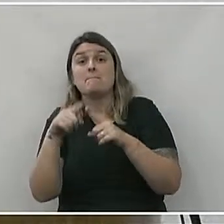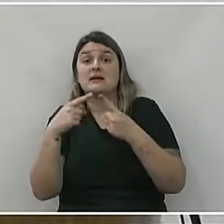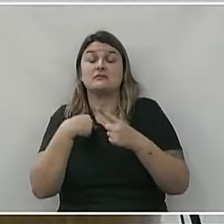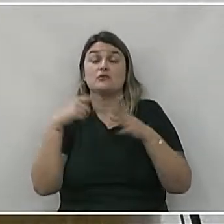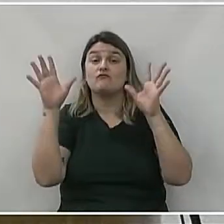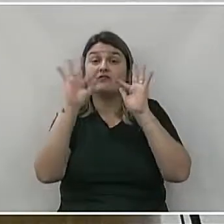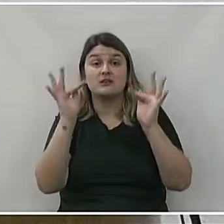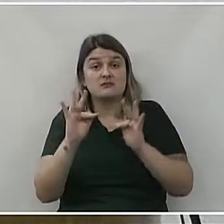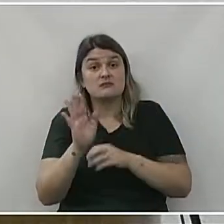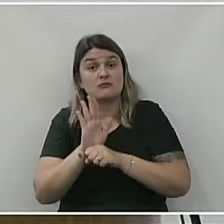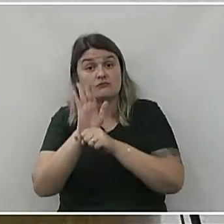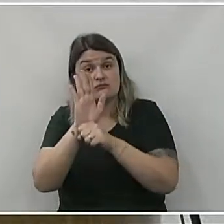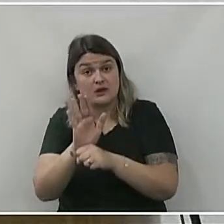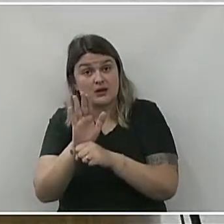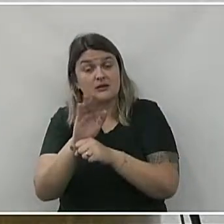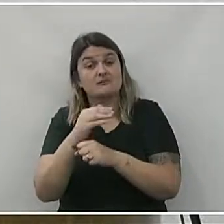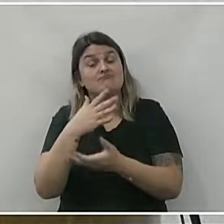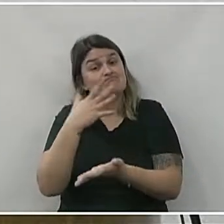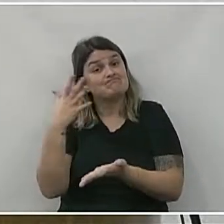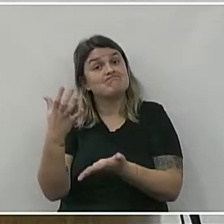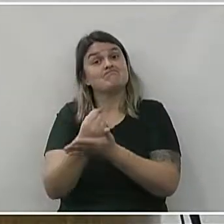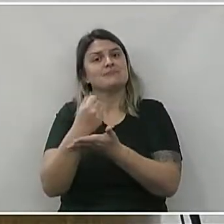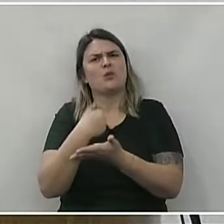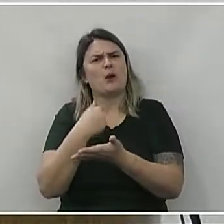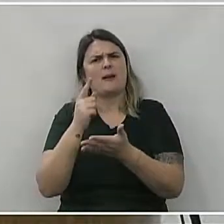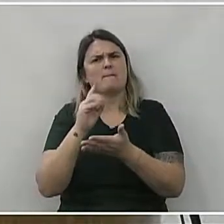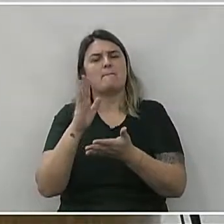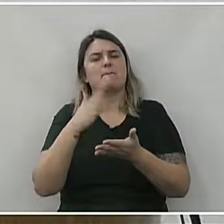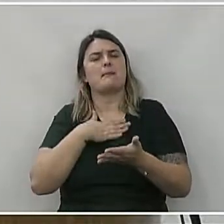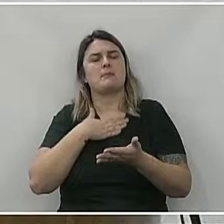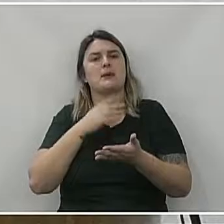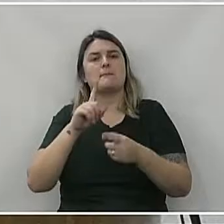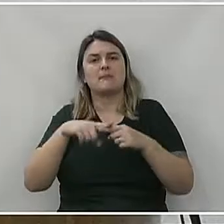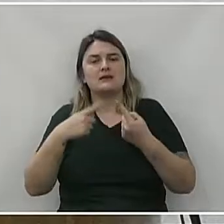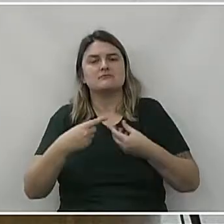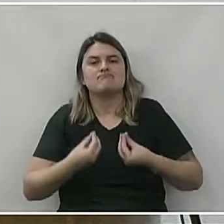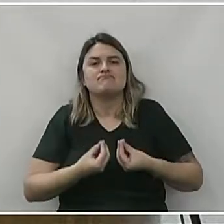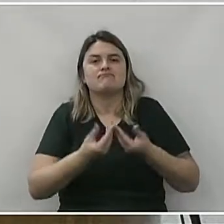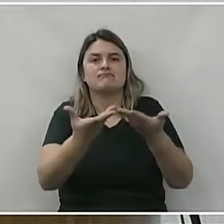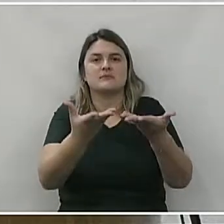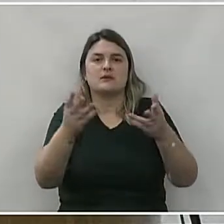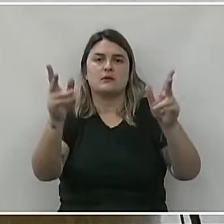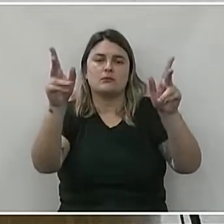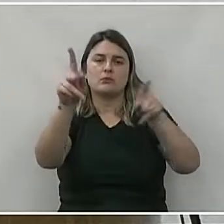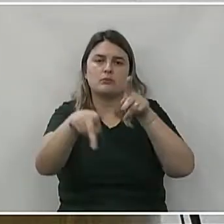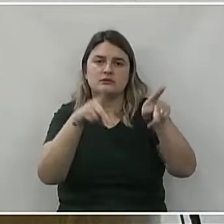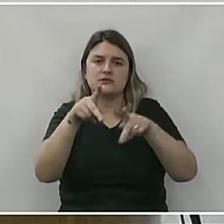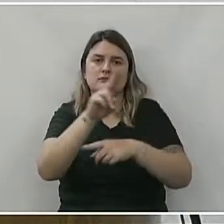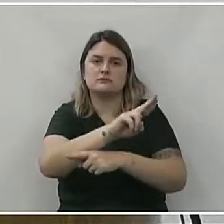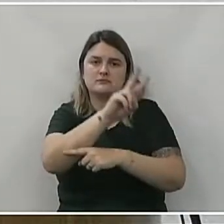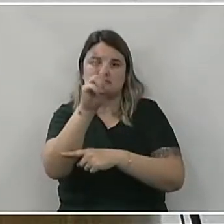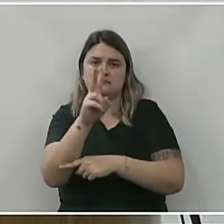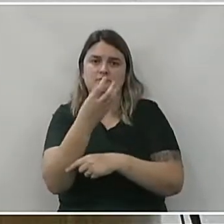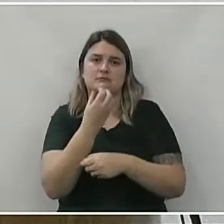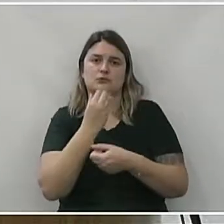poder contribuir com essa conquista que não é para mim, mas para a nossa população União Vitoriense. Boa noite.